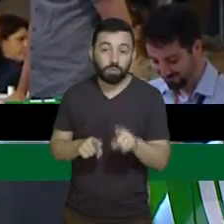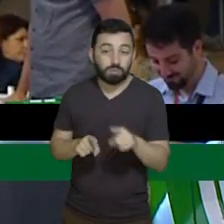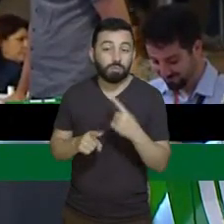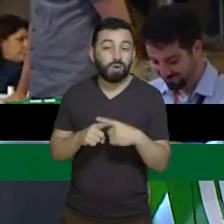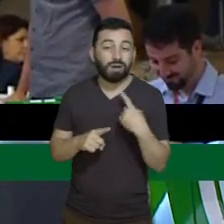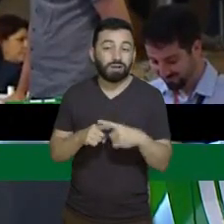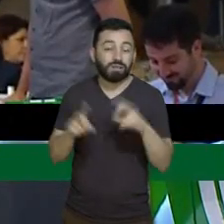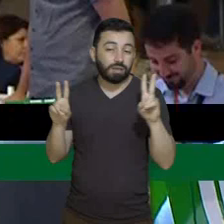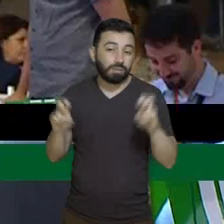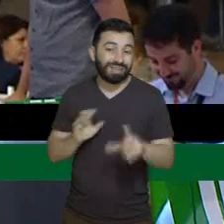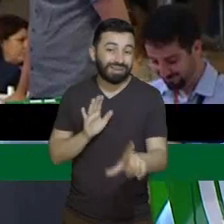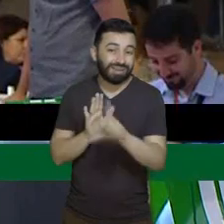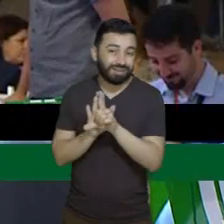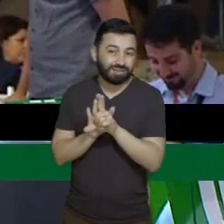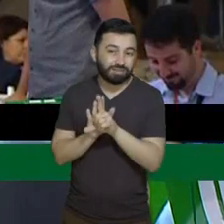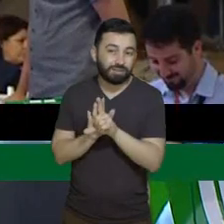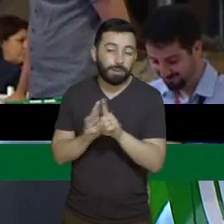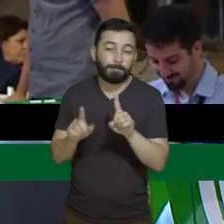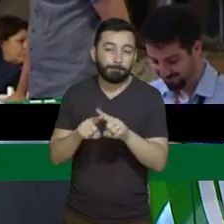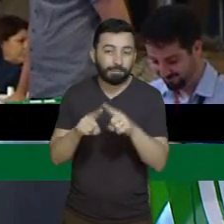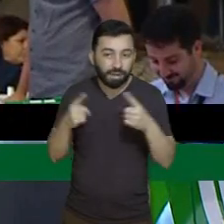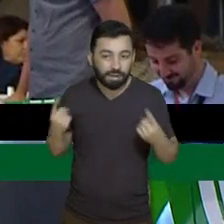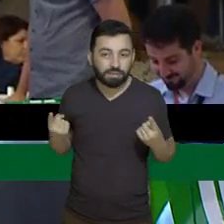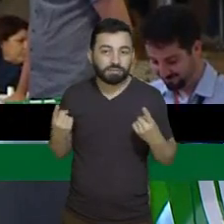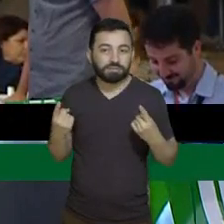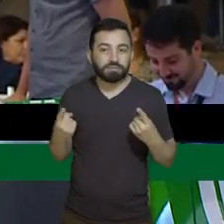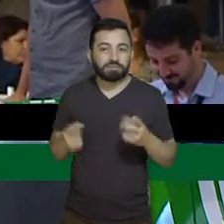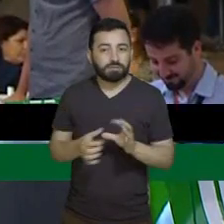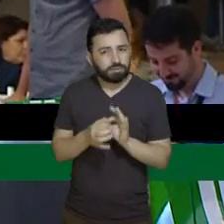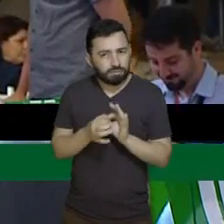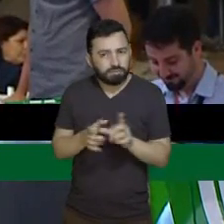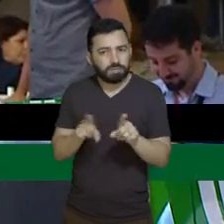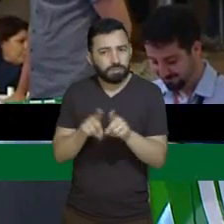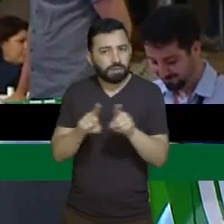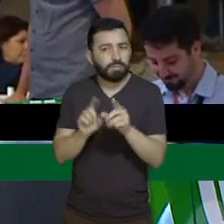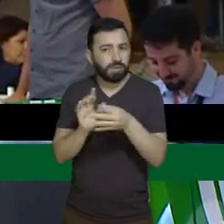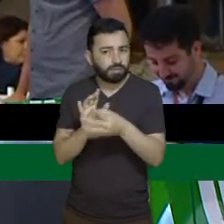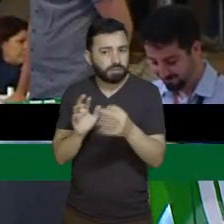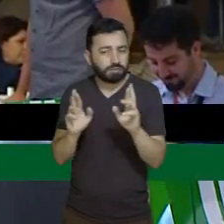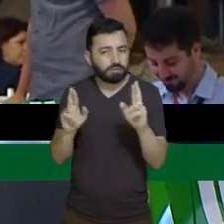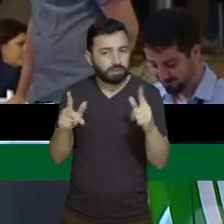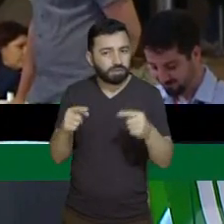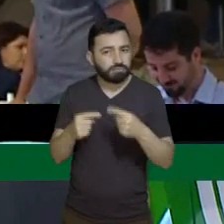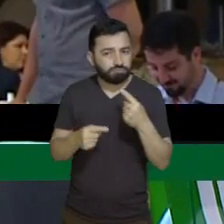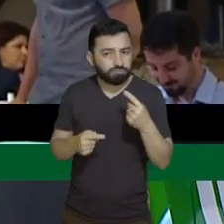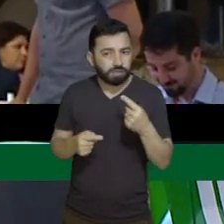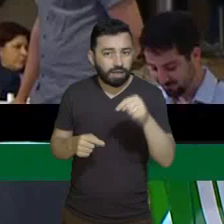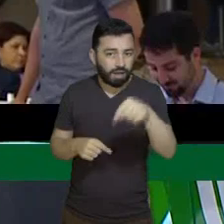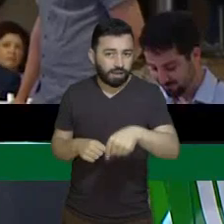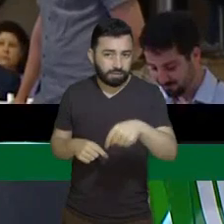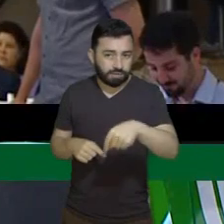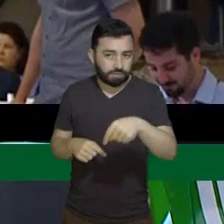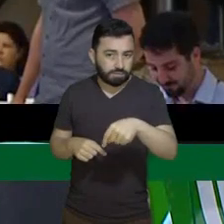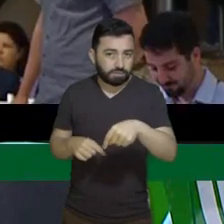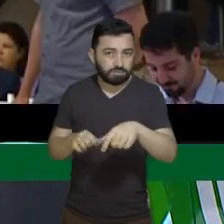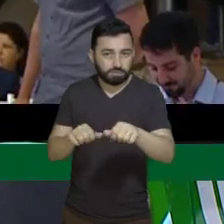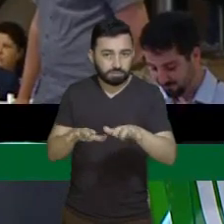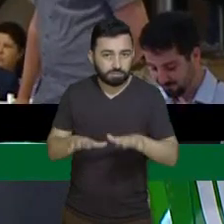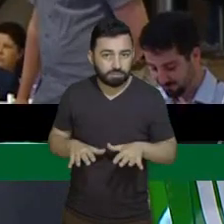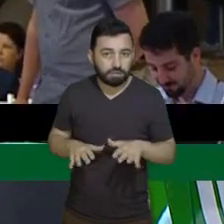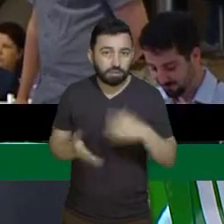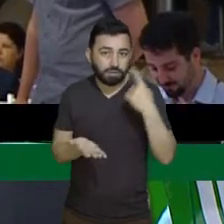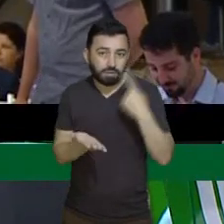questão legal, mas permitimos também que houvesse um parecer divergente e aqui, em plenário, assumiu o compromisso